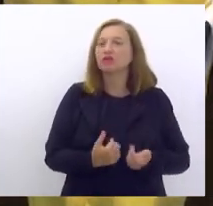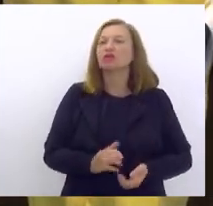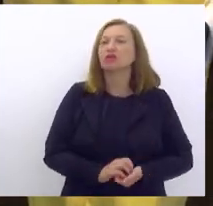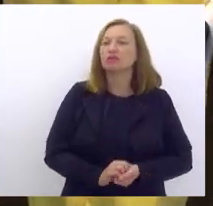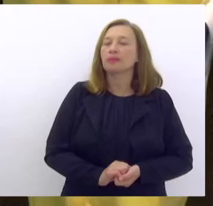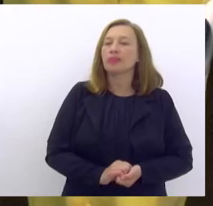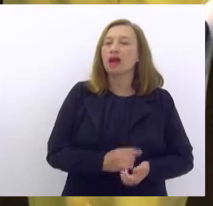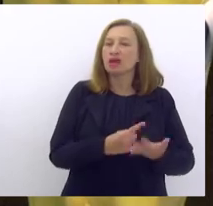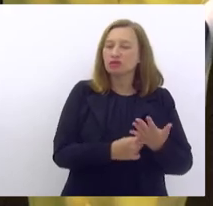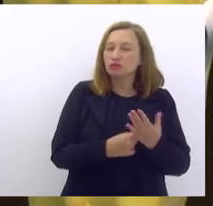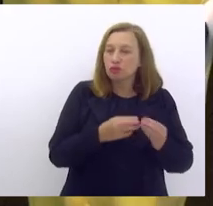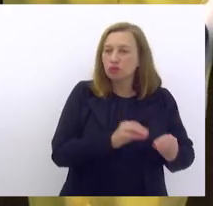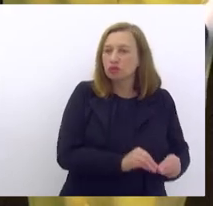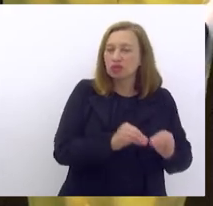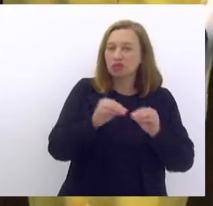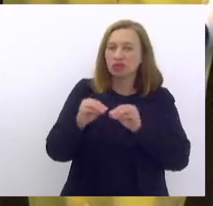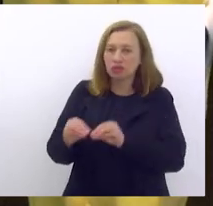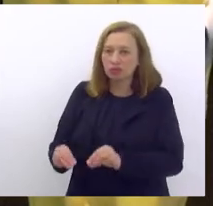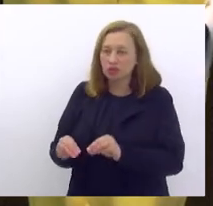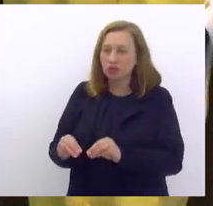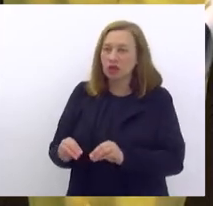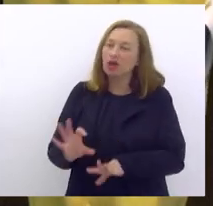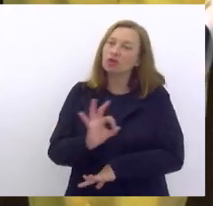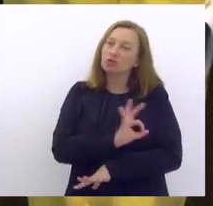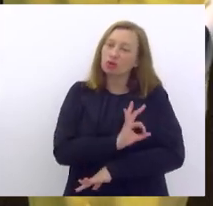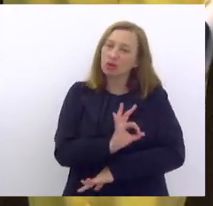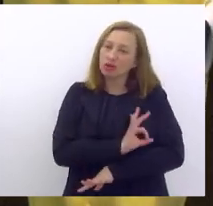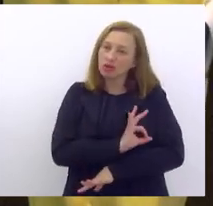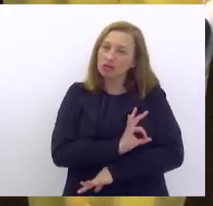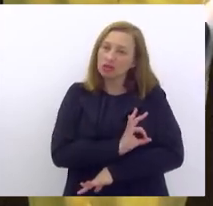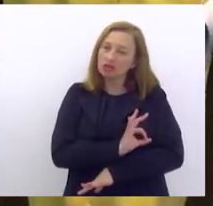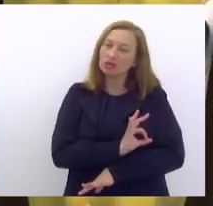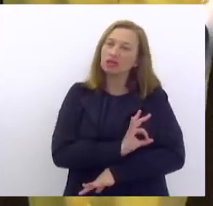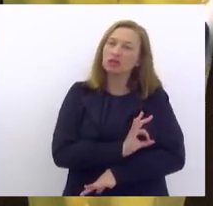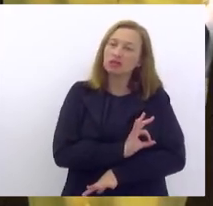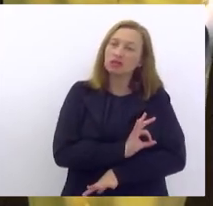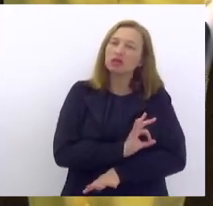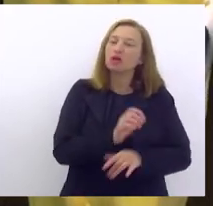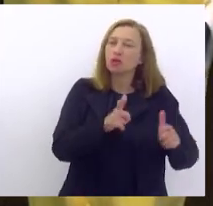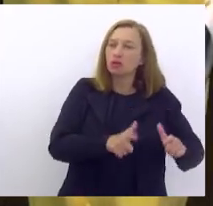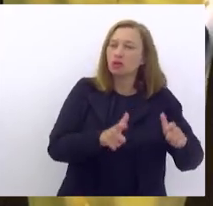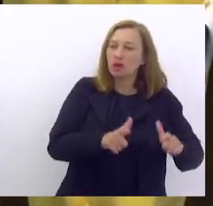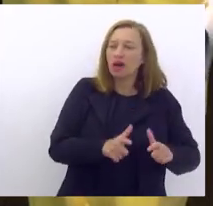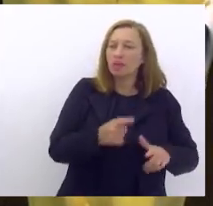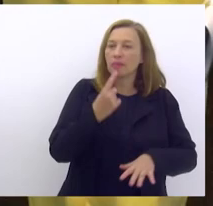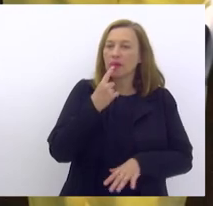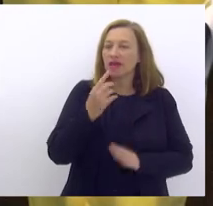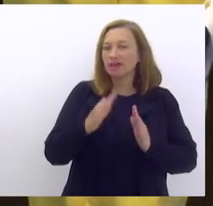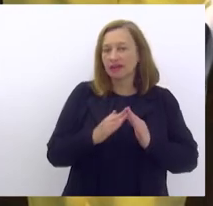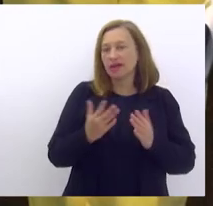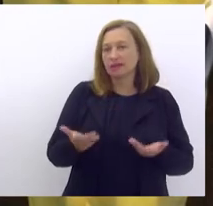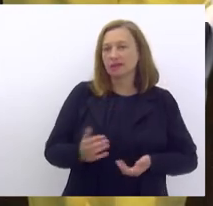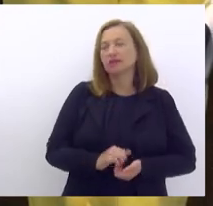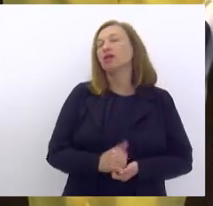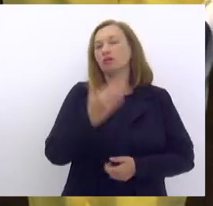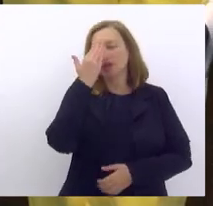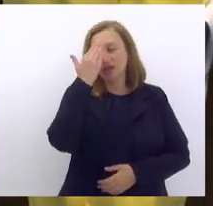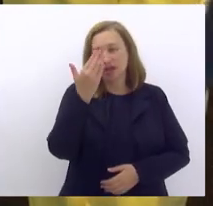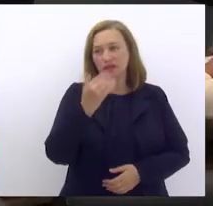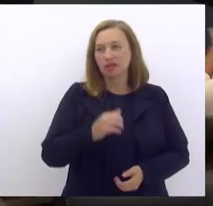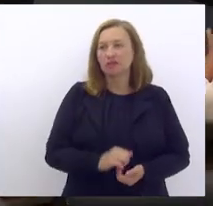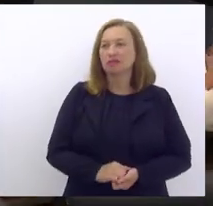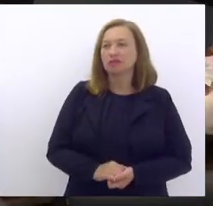transferir esses policiais, ou até mesmo através de permuta, para os lugares mais próximos de onde residem. Muito